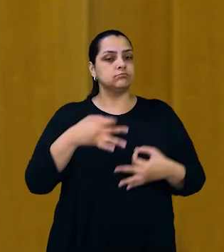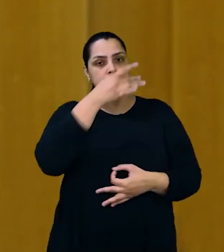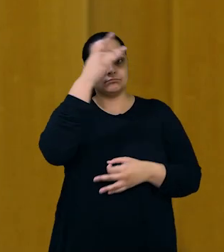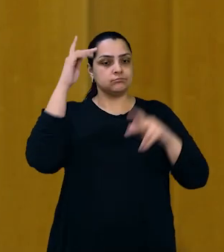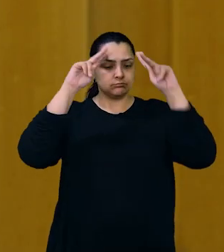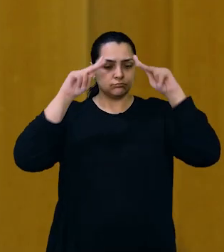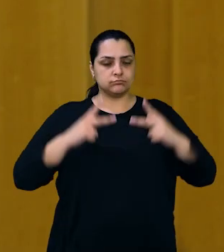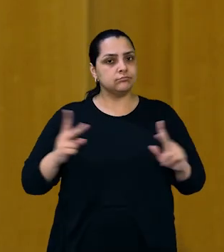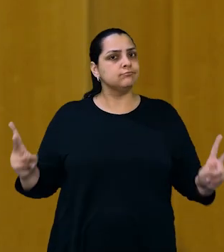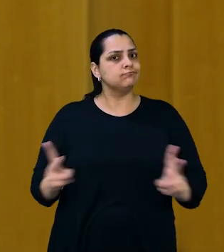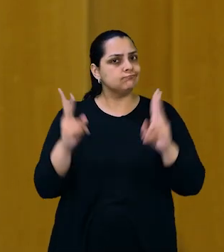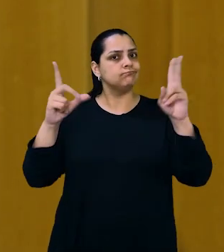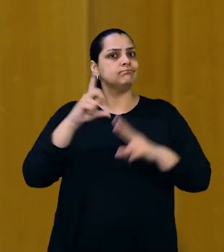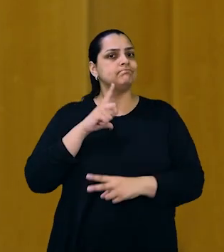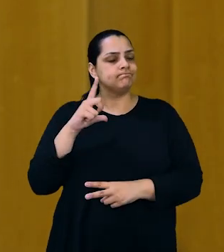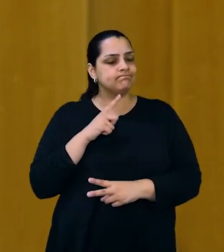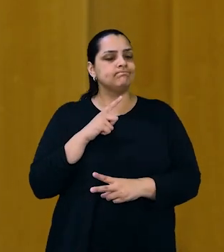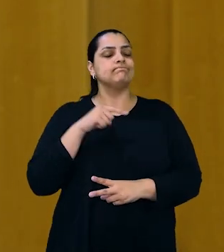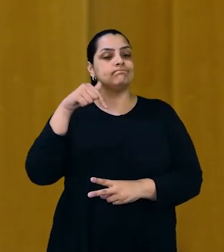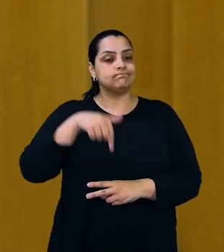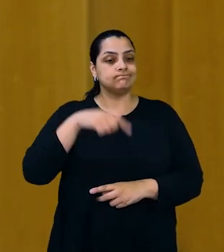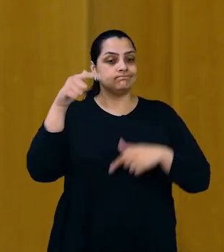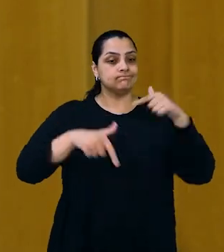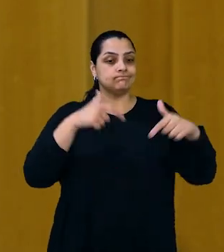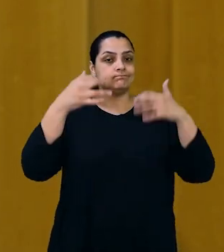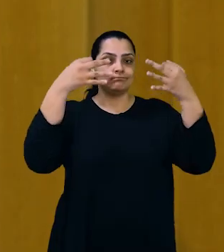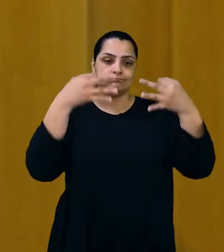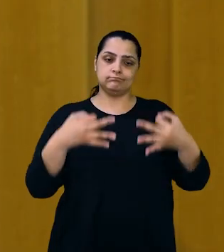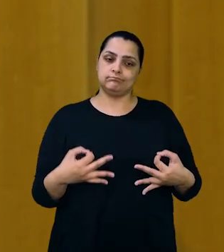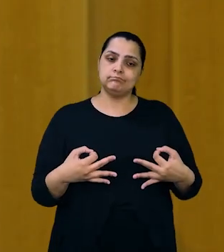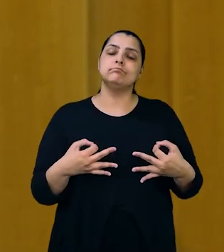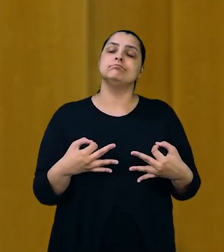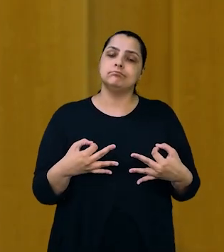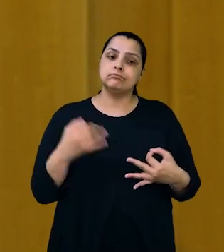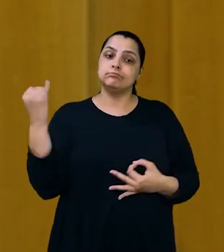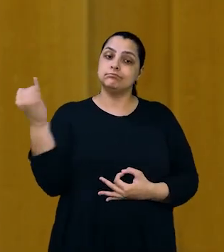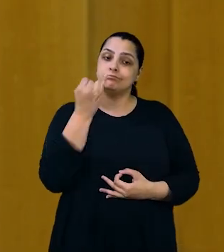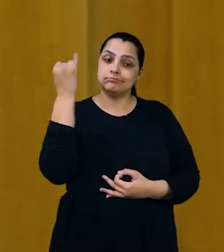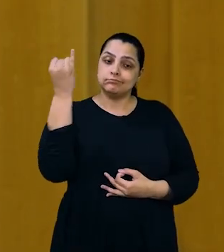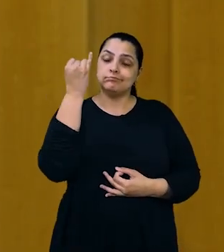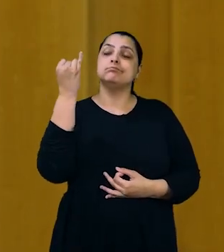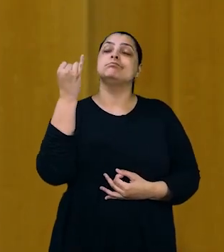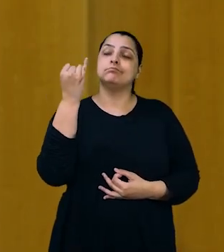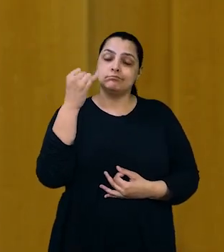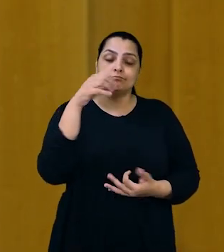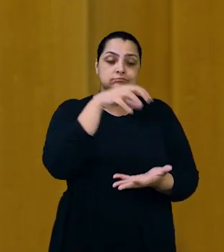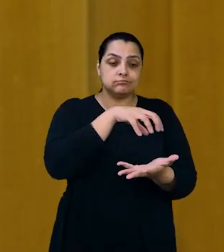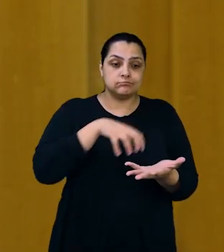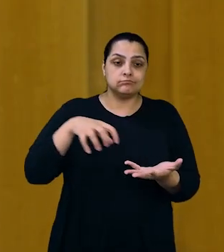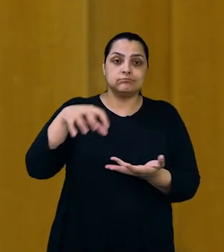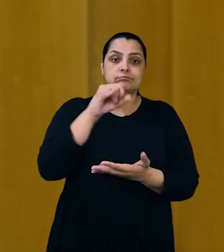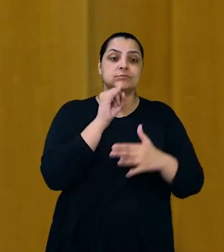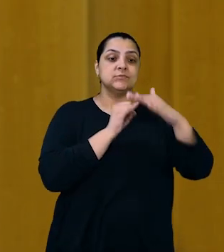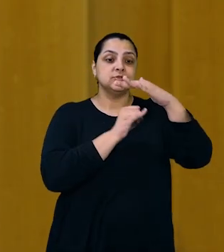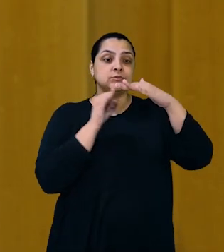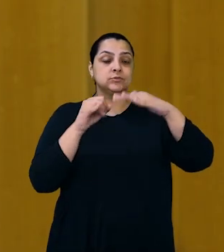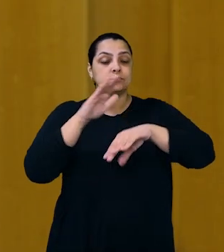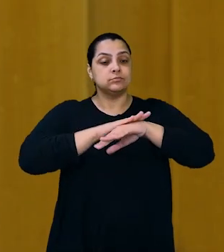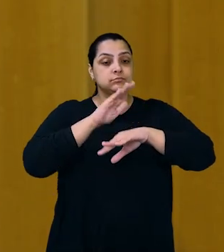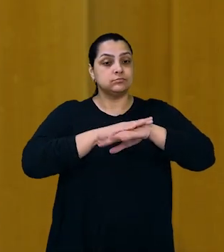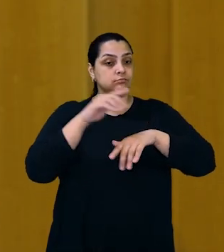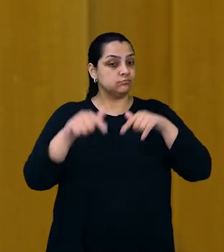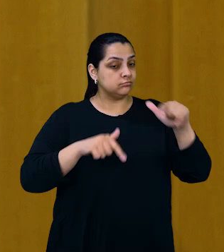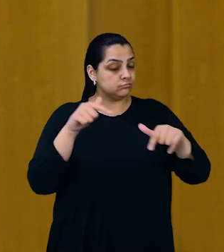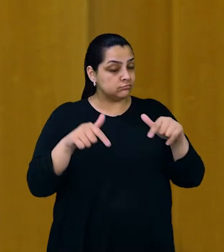pessoa humana, que é afirmado pelo trabalho decente e o relevante papel das instituições de regulação do